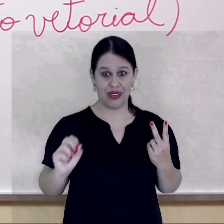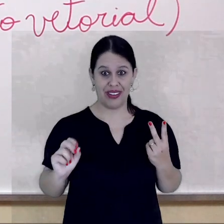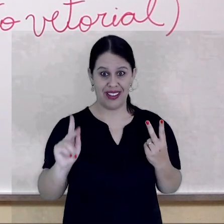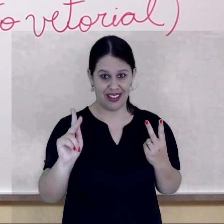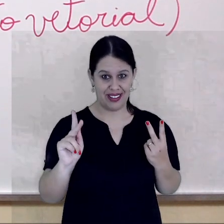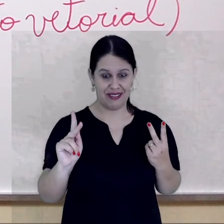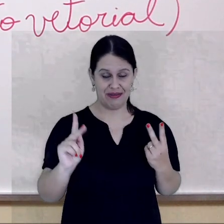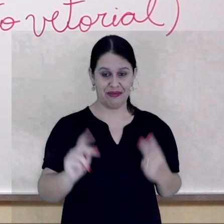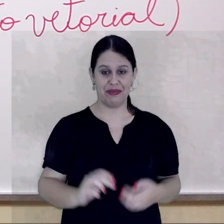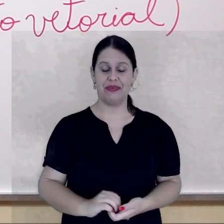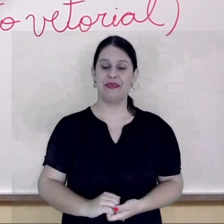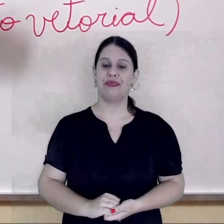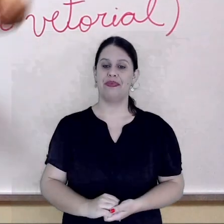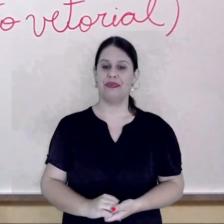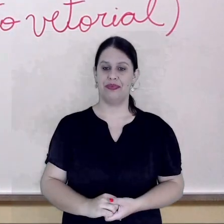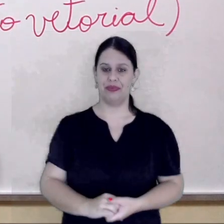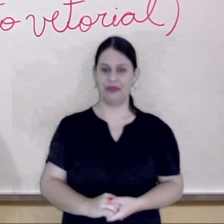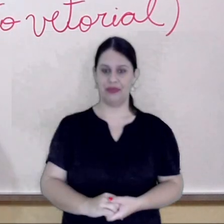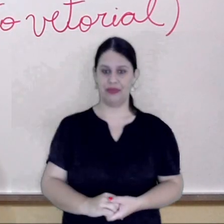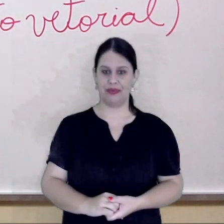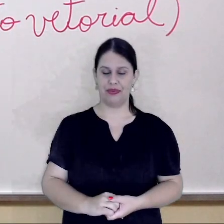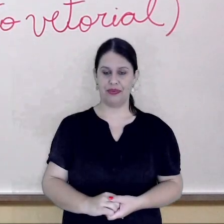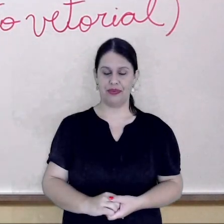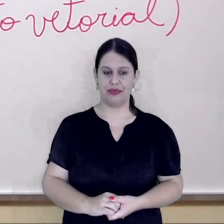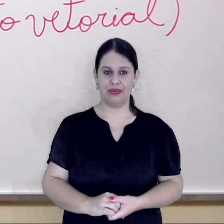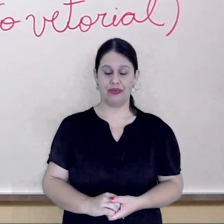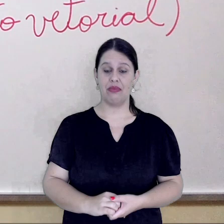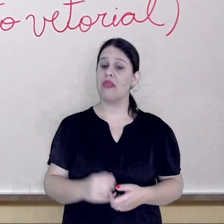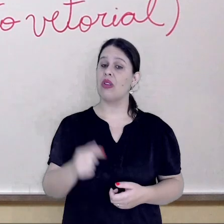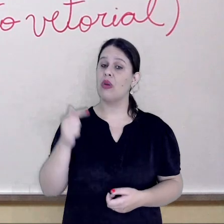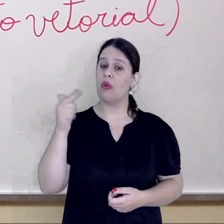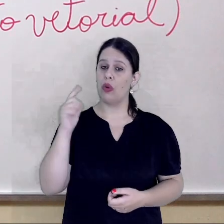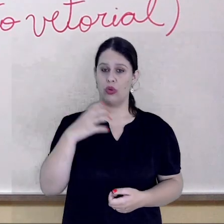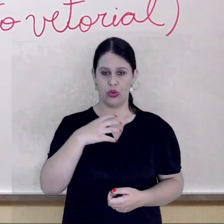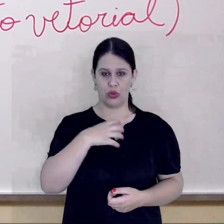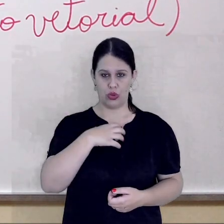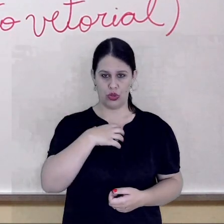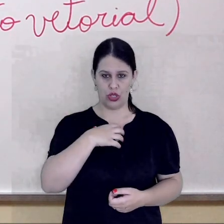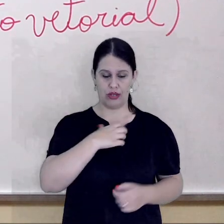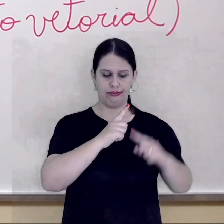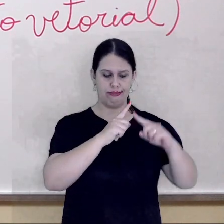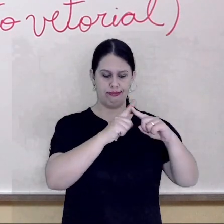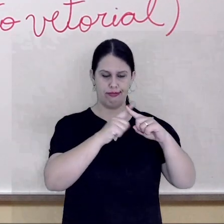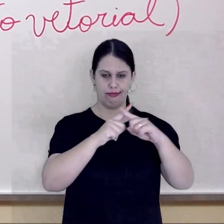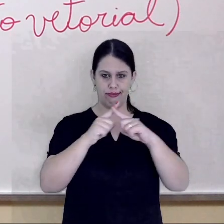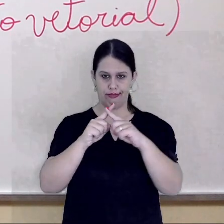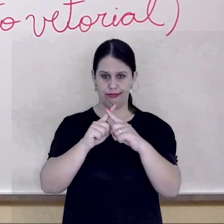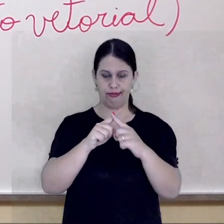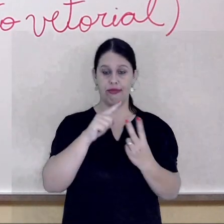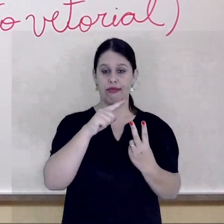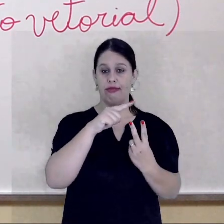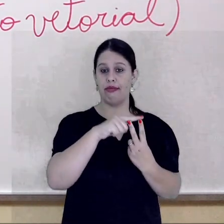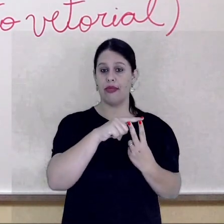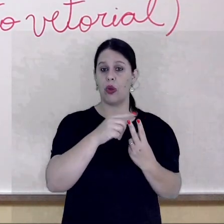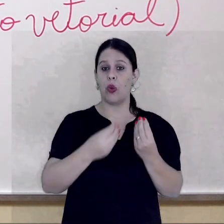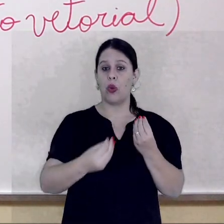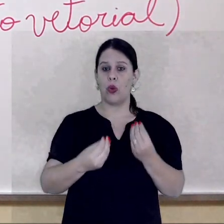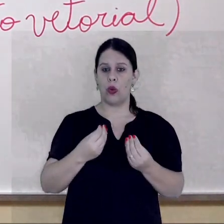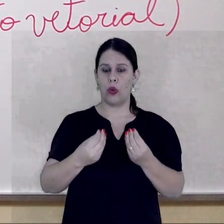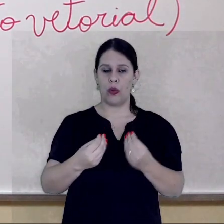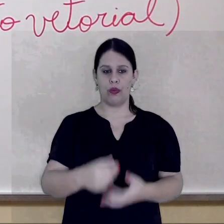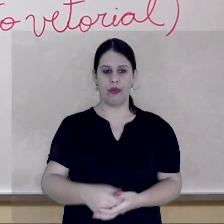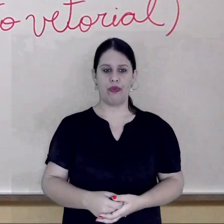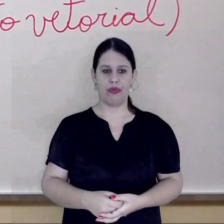Bacana, pessoal? Muito bem. A outra maneira que nós temos de multiplicar vetores é multiplicar